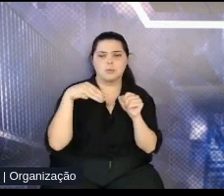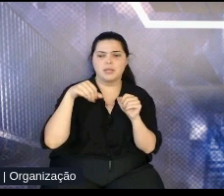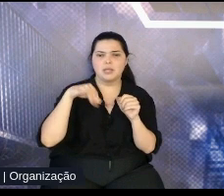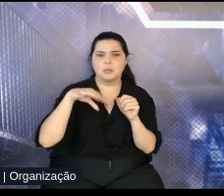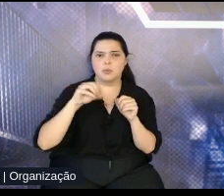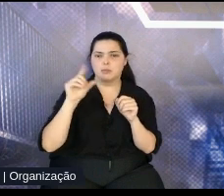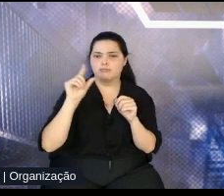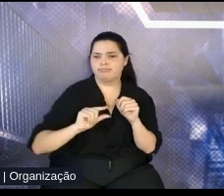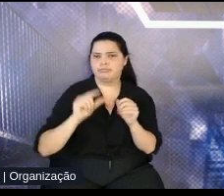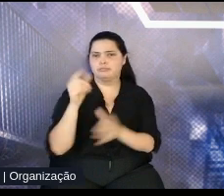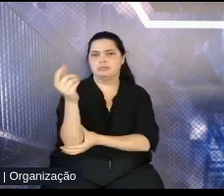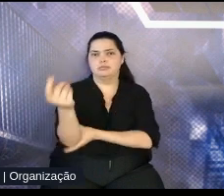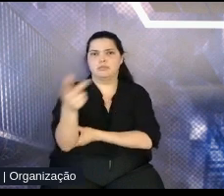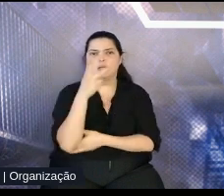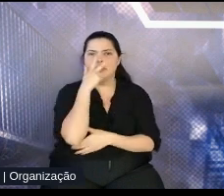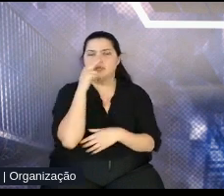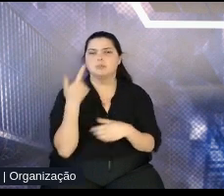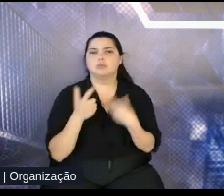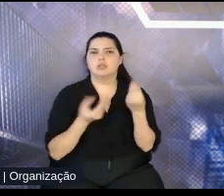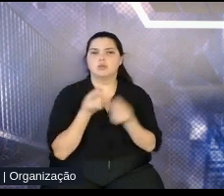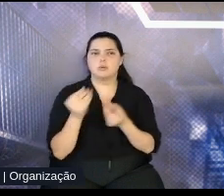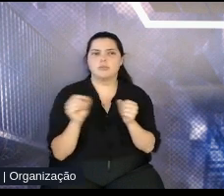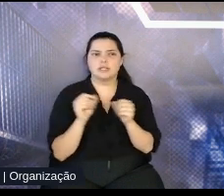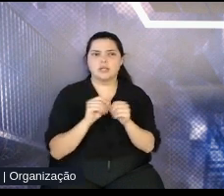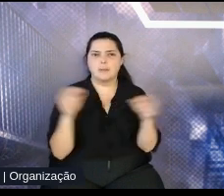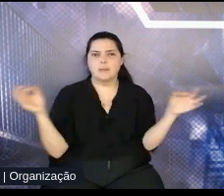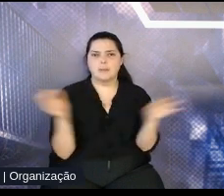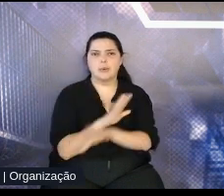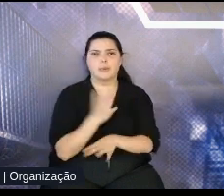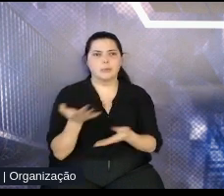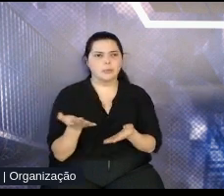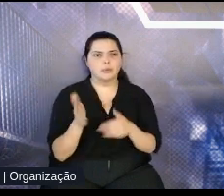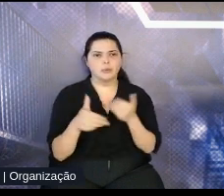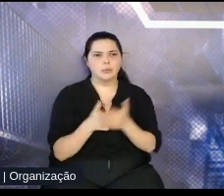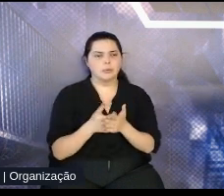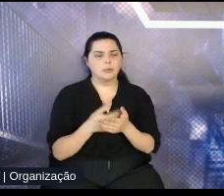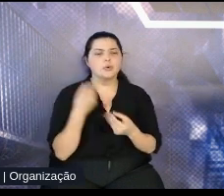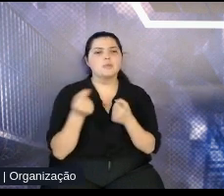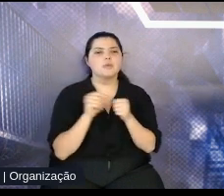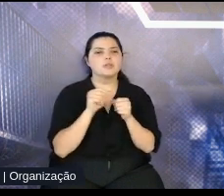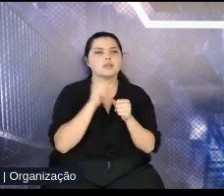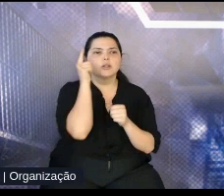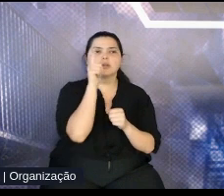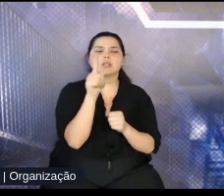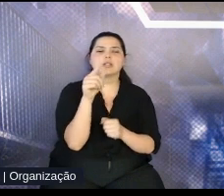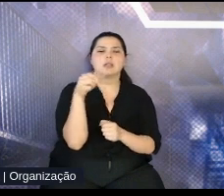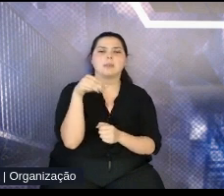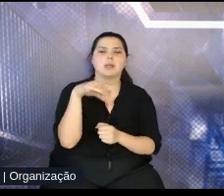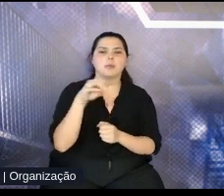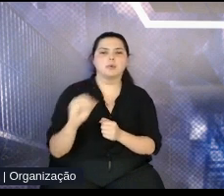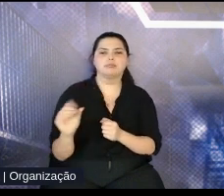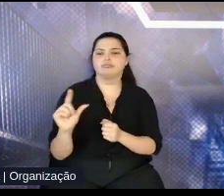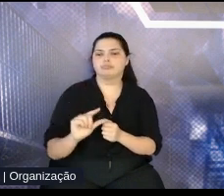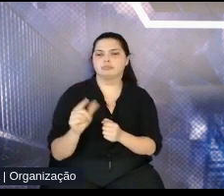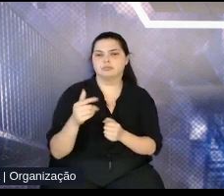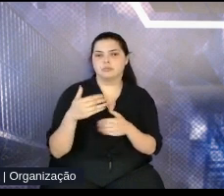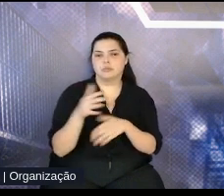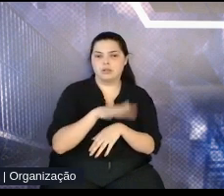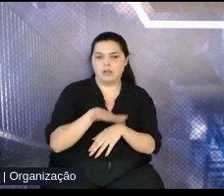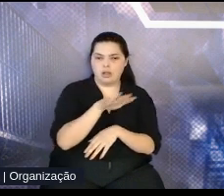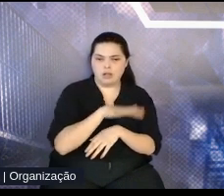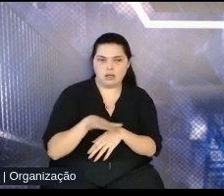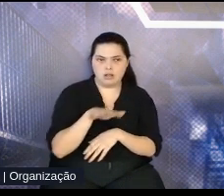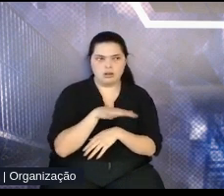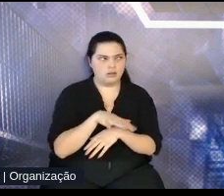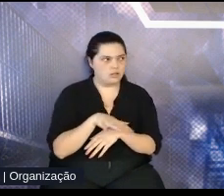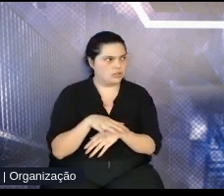gente não tendo uma bala de prata, como é que a gente consegue fazer o mínimo, né? E aí, dentro dessa nossa jornada